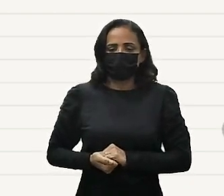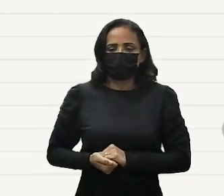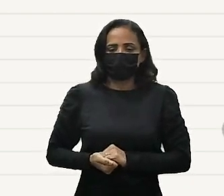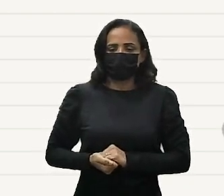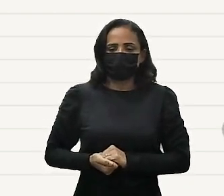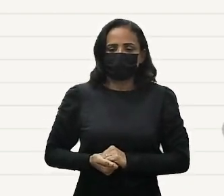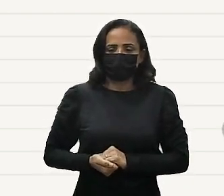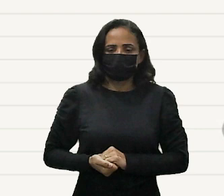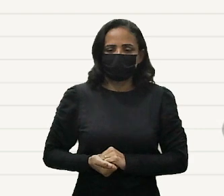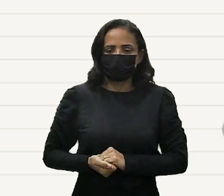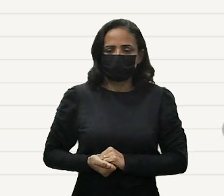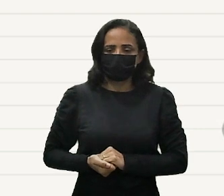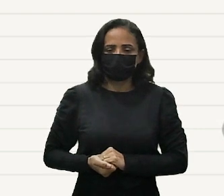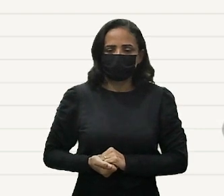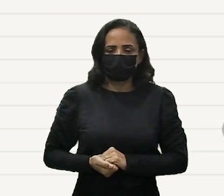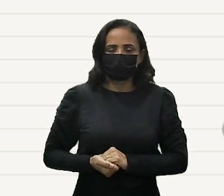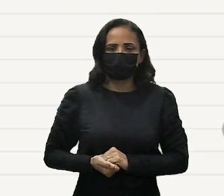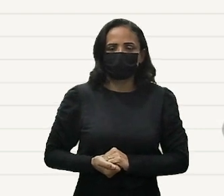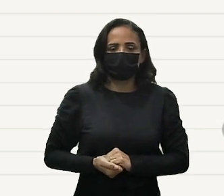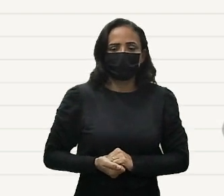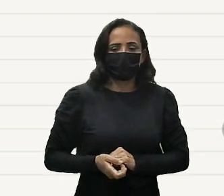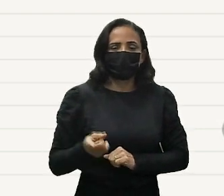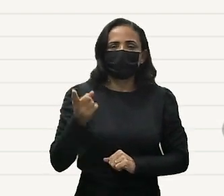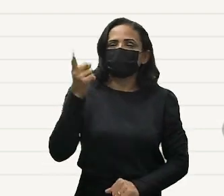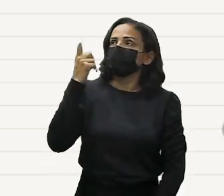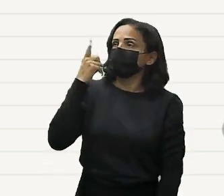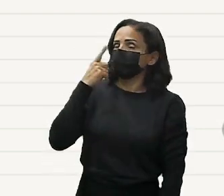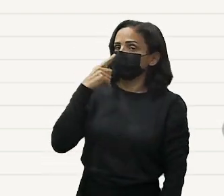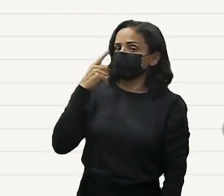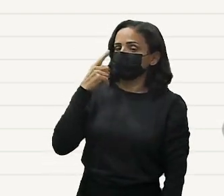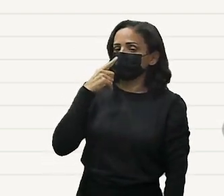ser o RH positivo